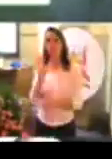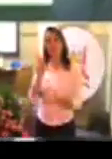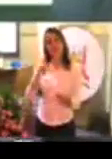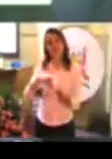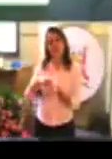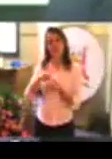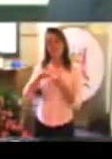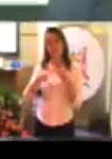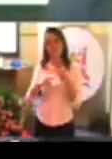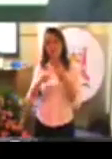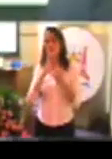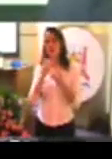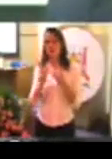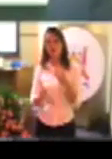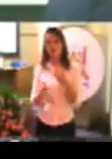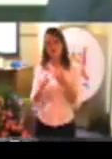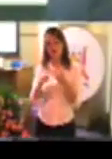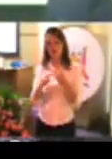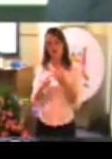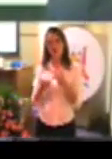a realidade.